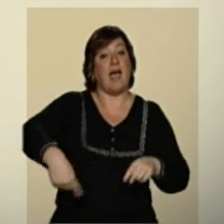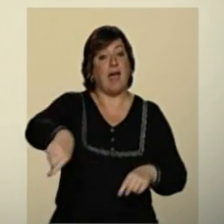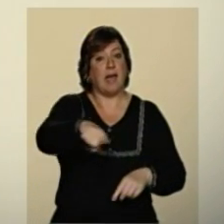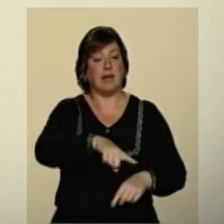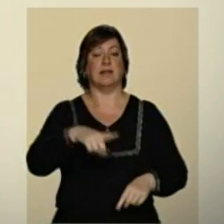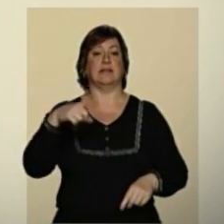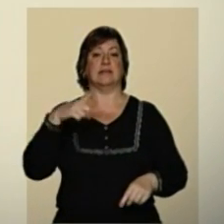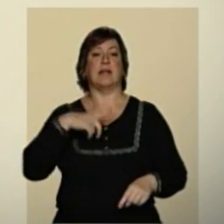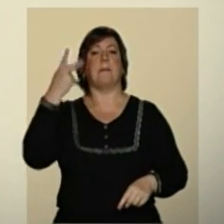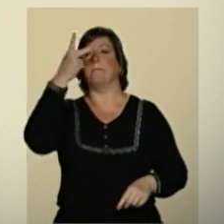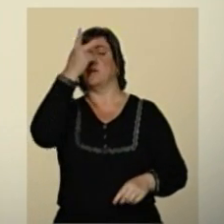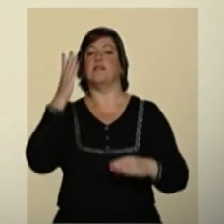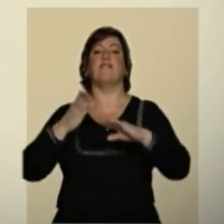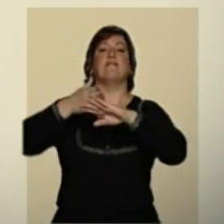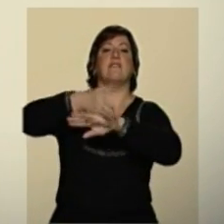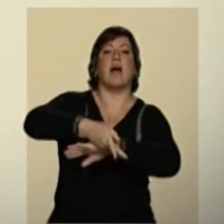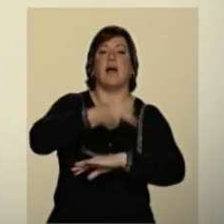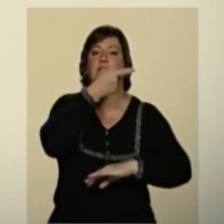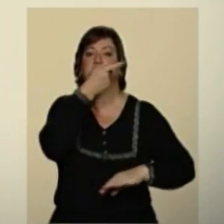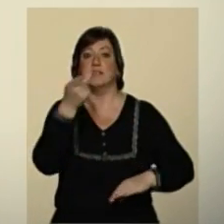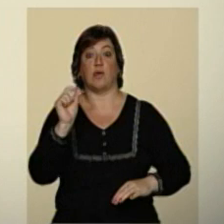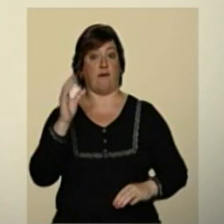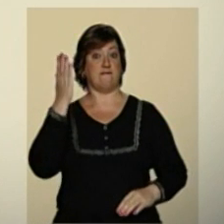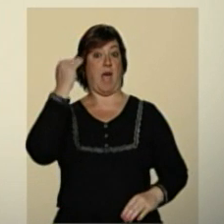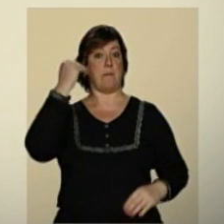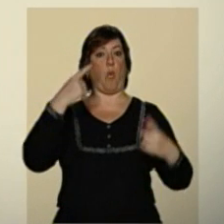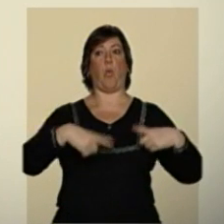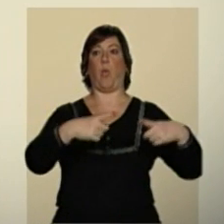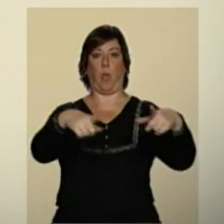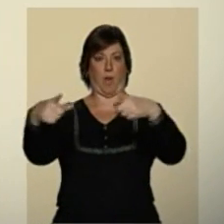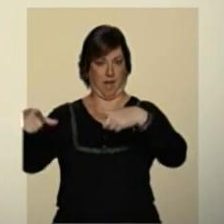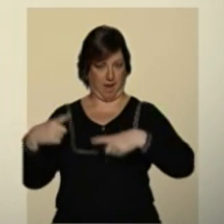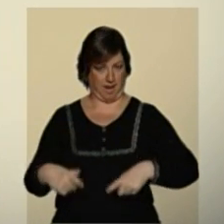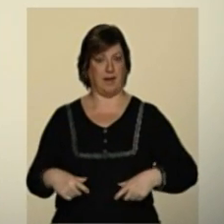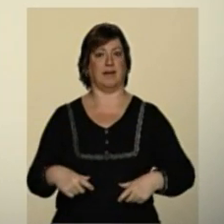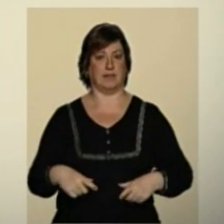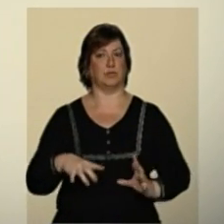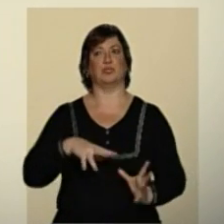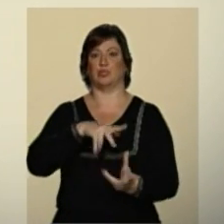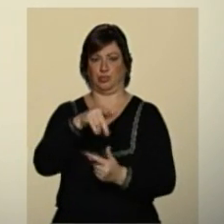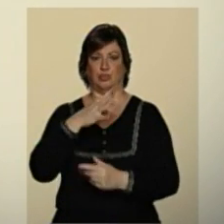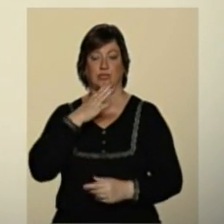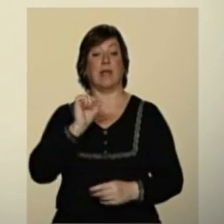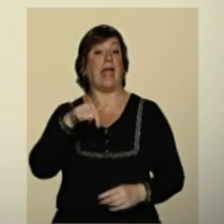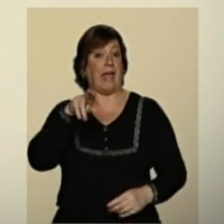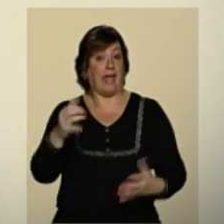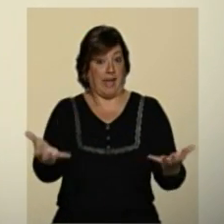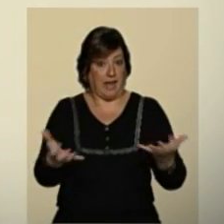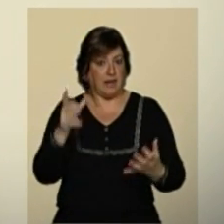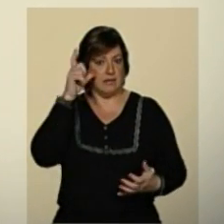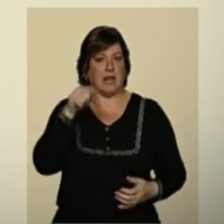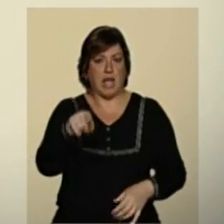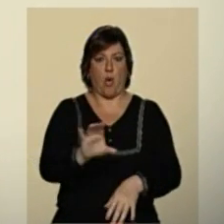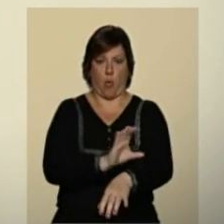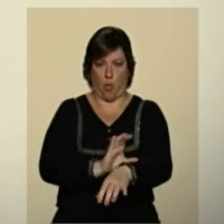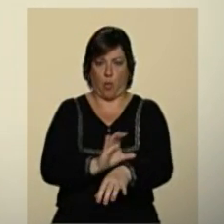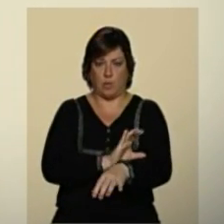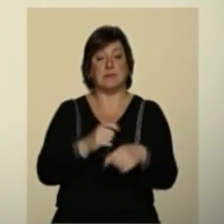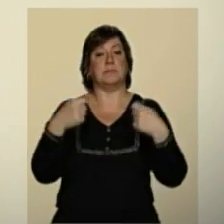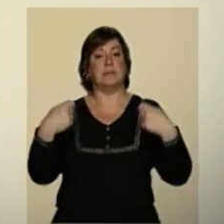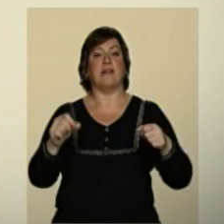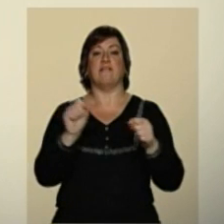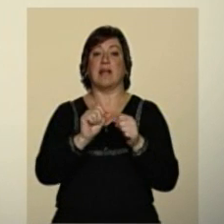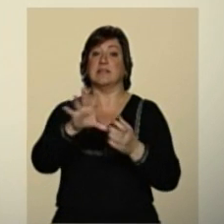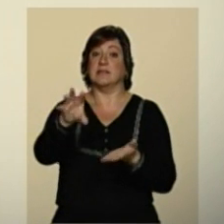destinos turísticos reconhecidos internacionalmente quem tiver interesse em um desses cursos deve